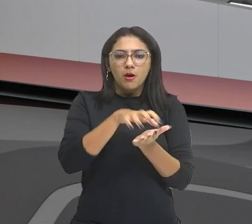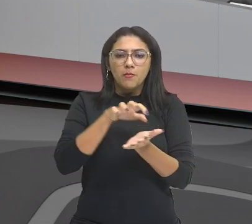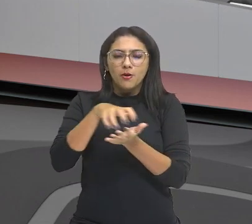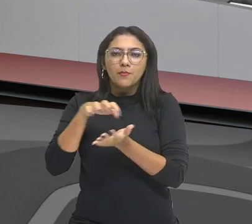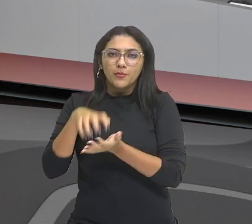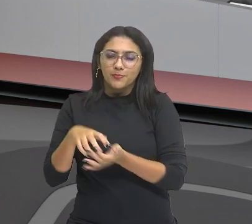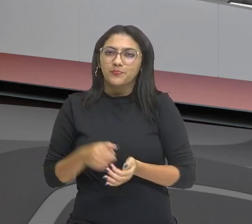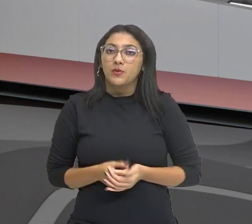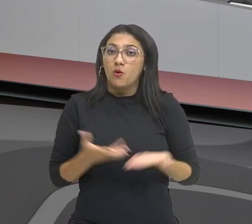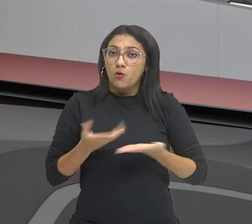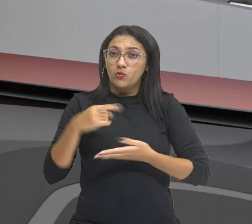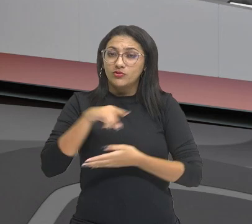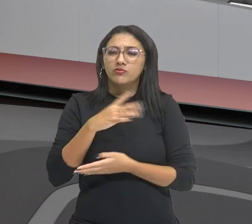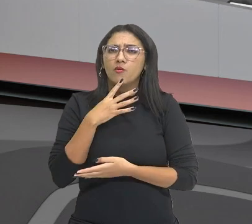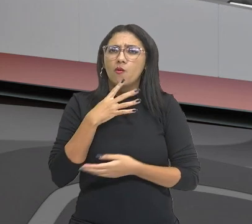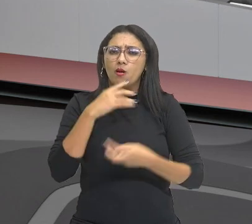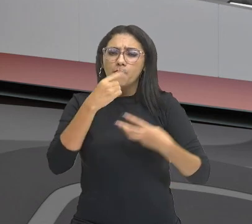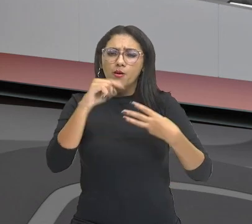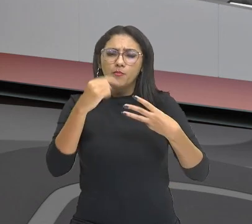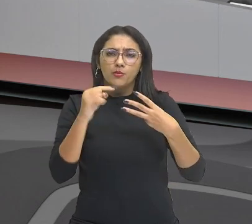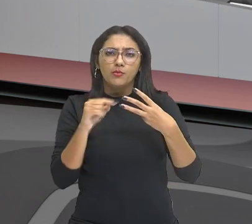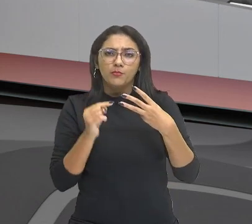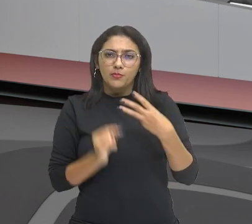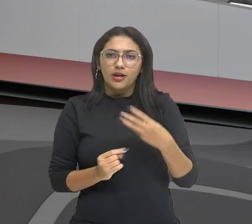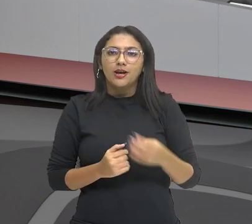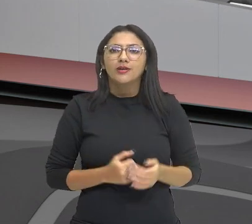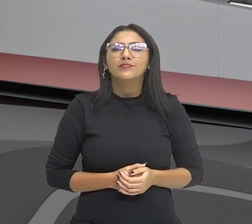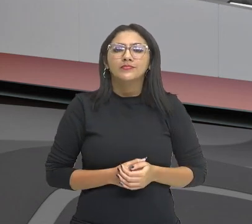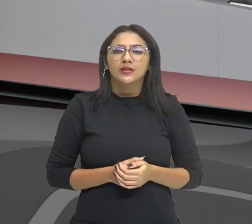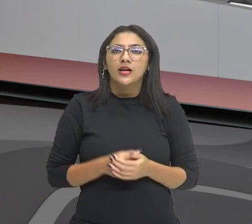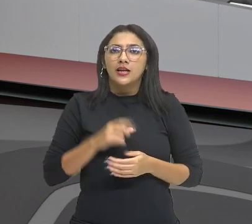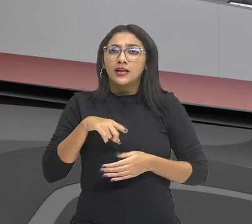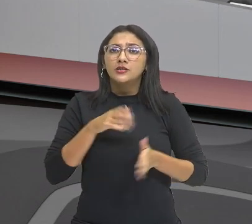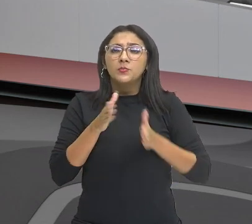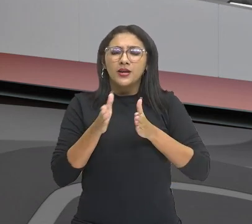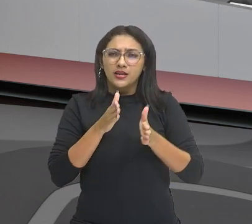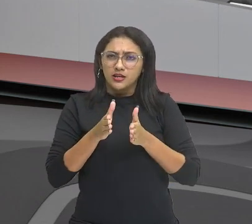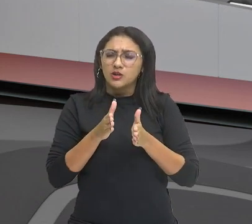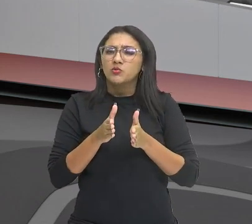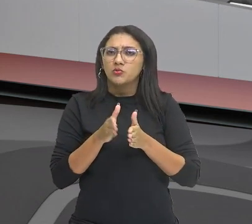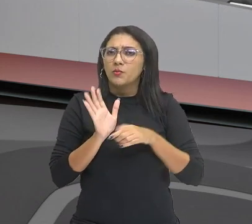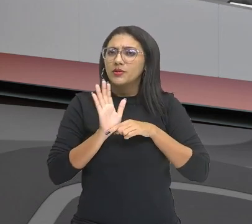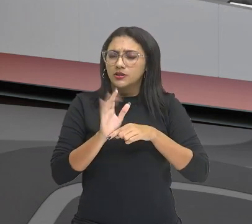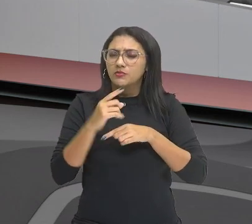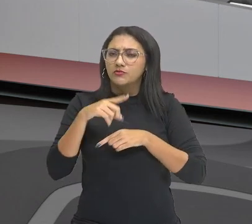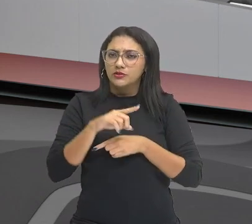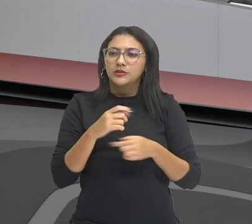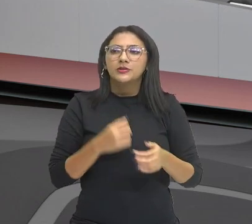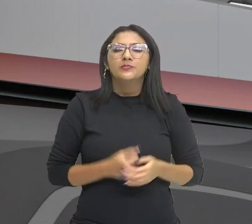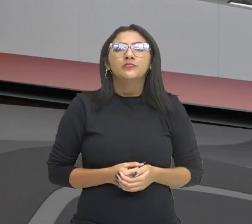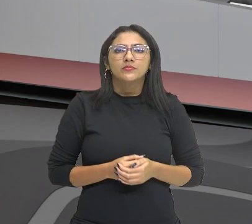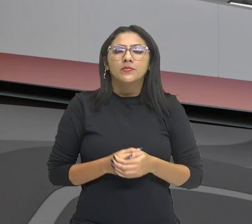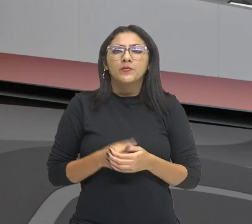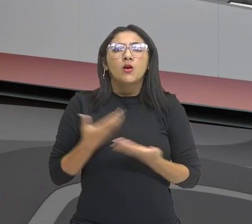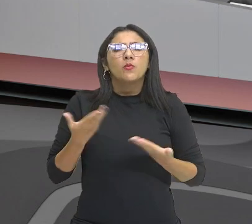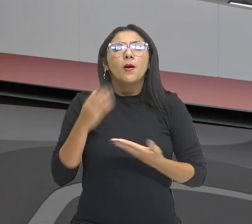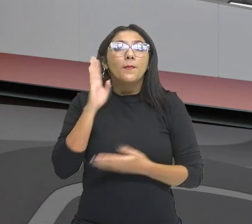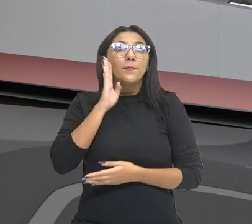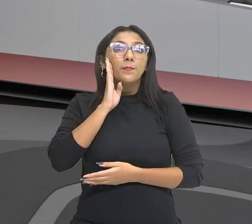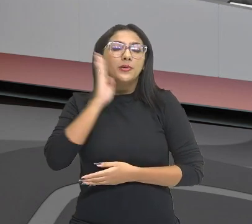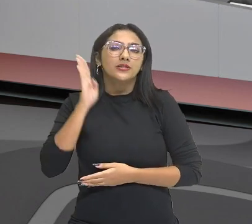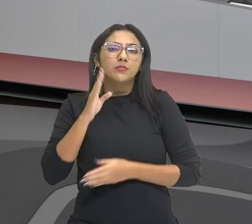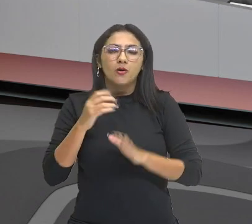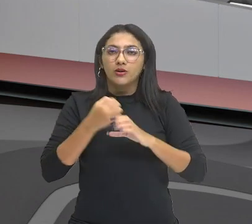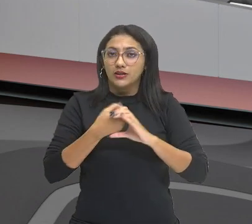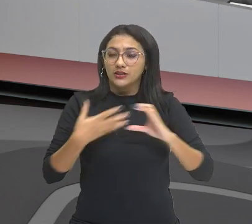nós vamos conhecer cada uma dessas ordens nesse período que eu citei para vocês, tá certo? Suas principais características,